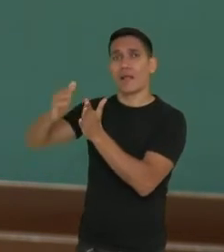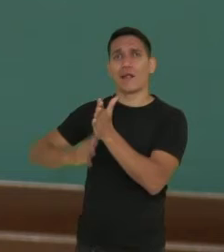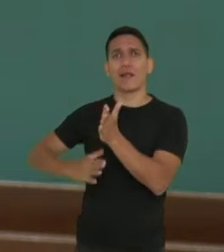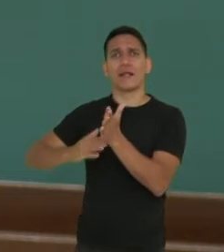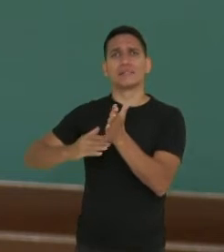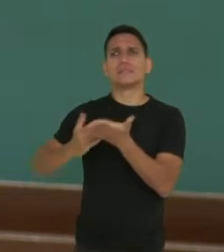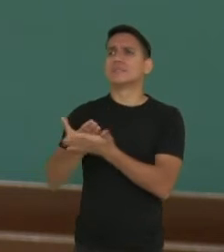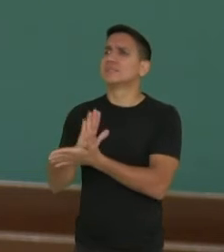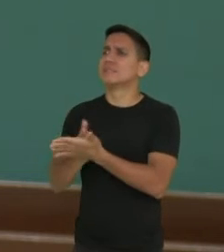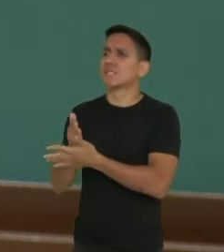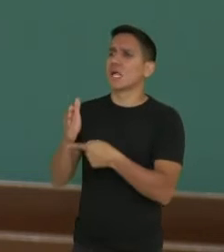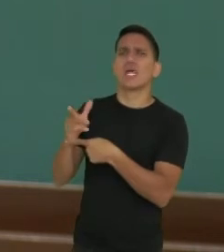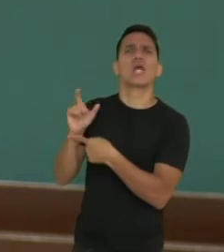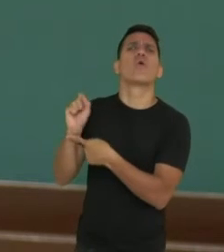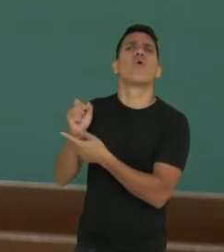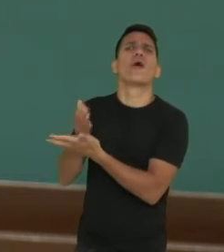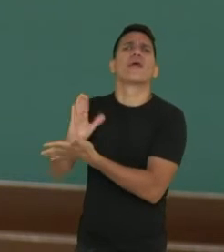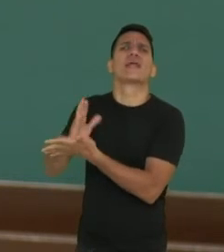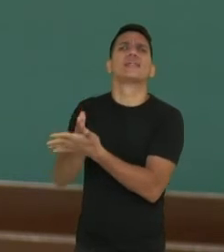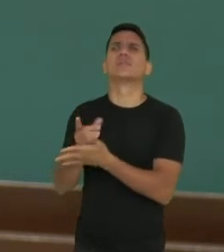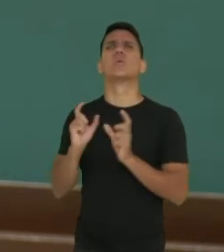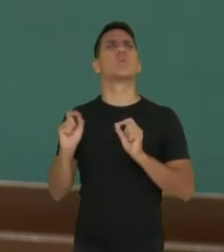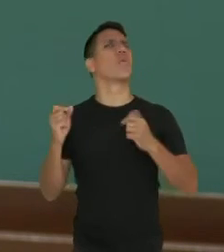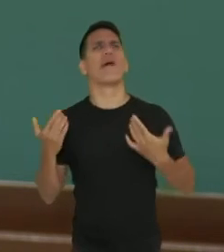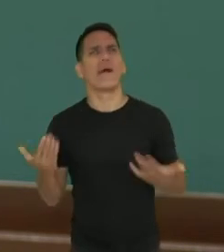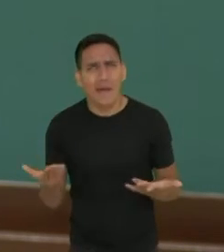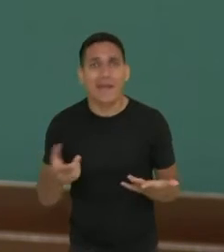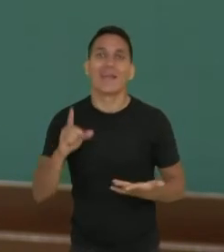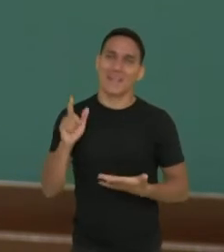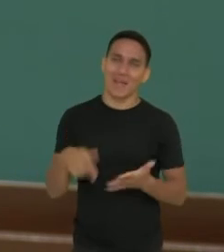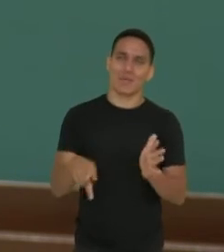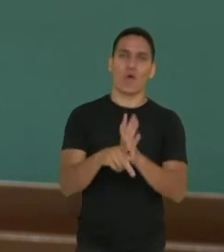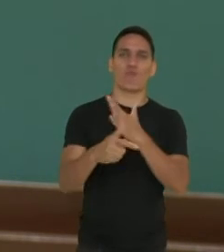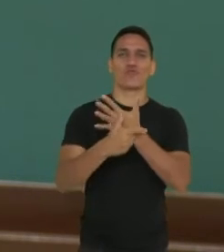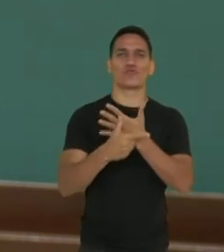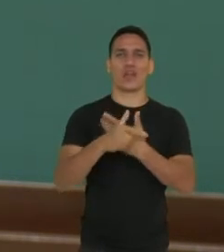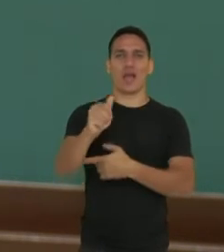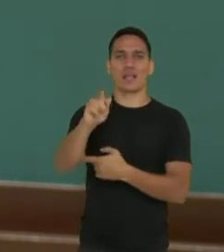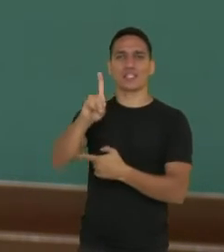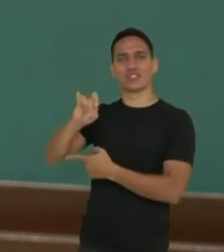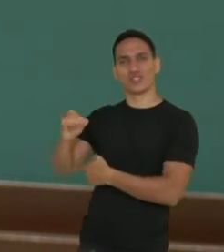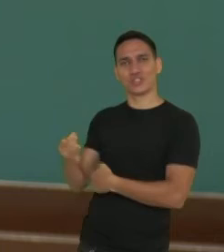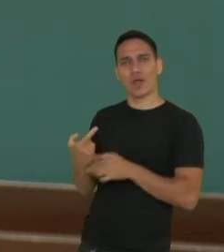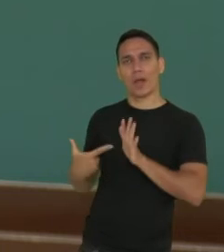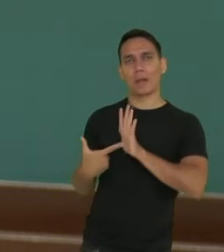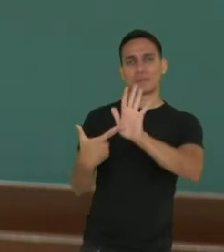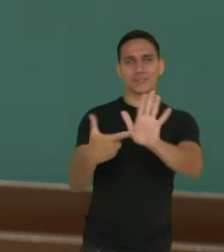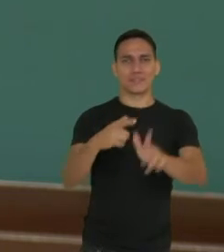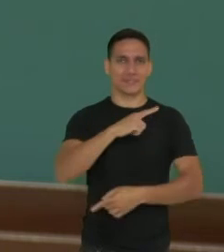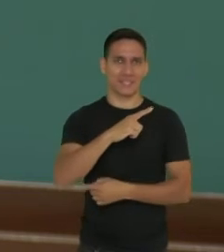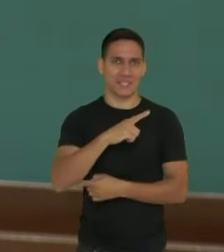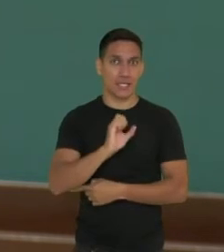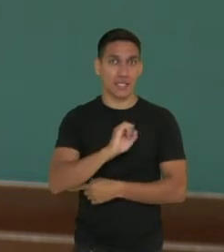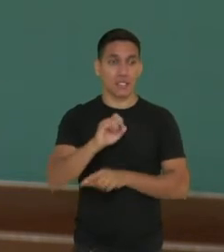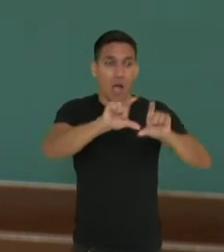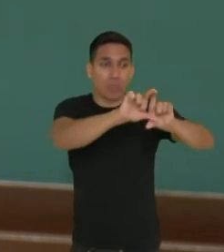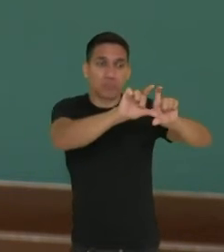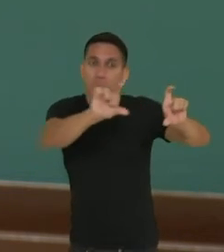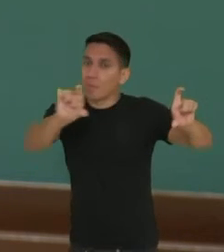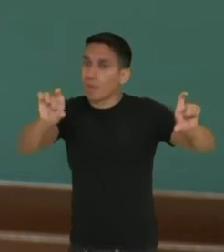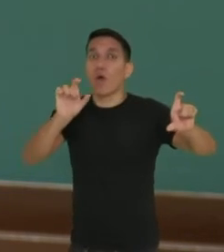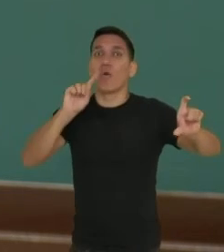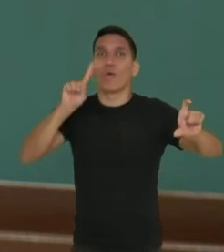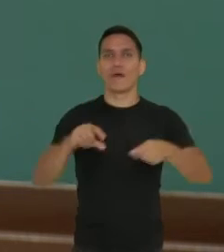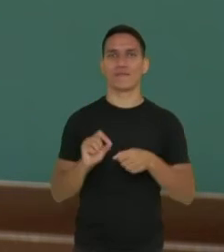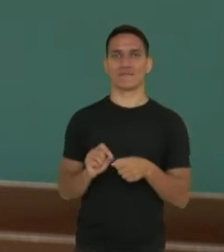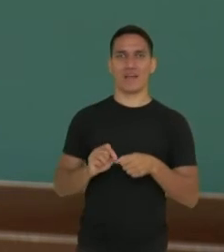Que intrigam, intrigantes. É a função adjetiva que ela está trazendo ali. E na oração, o que o